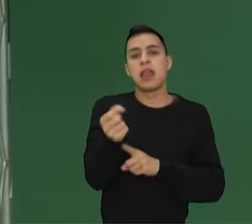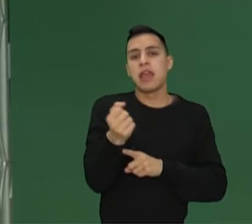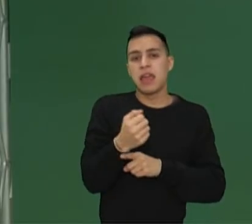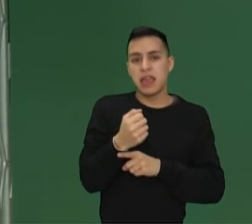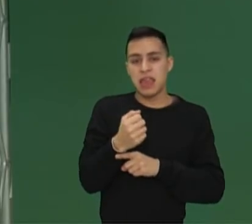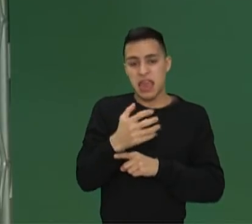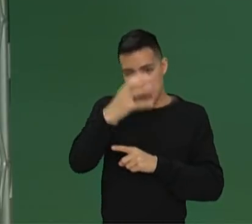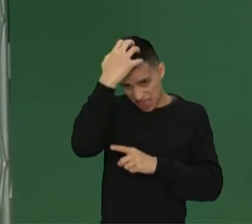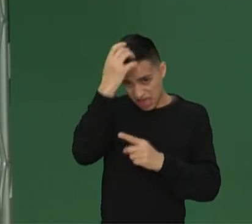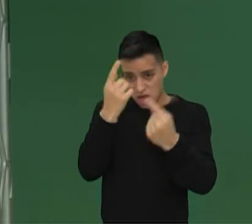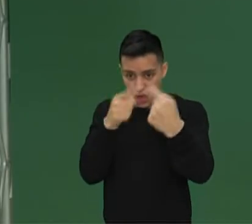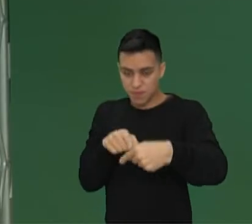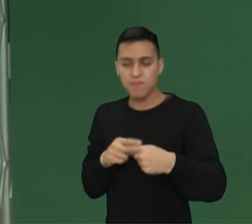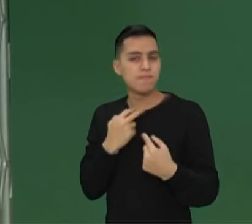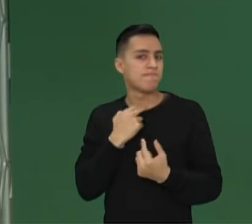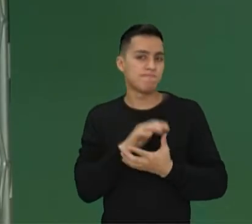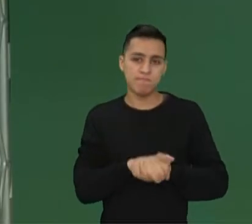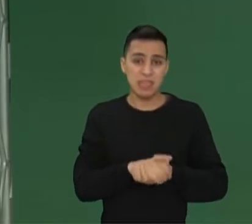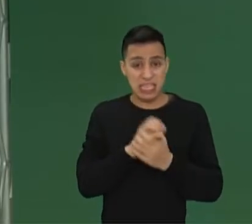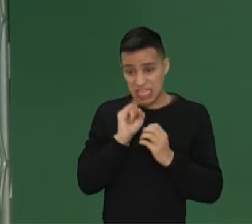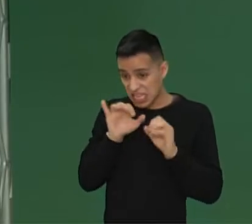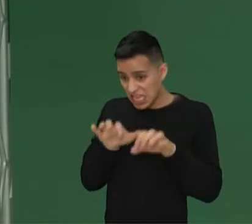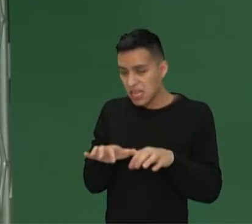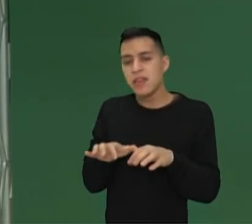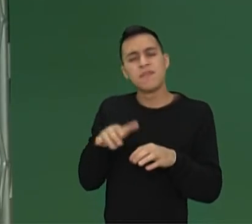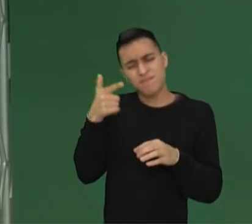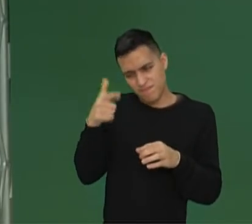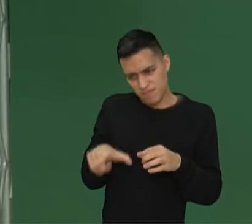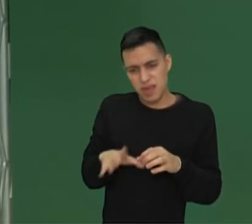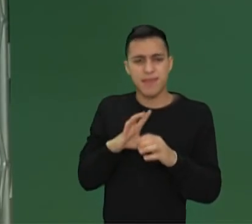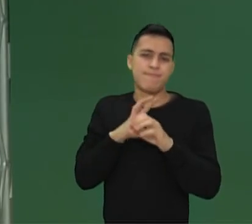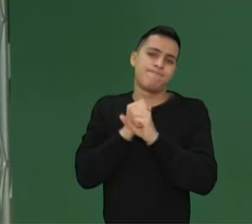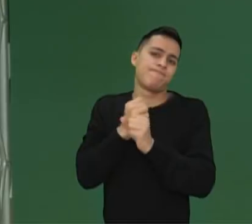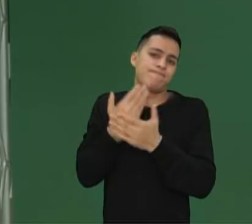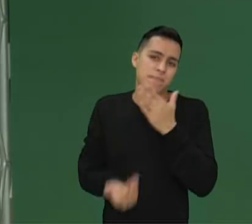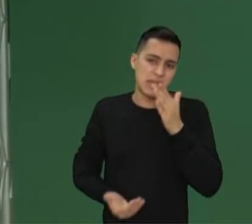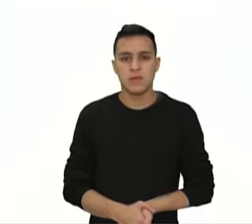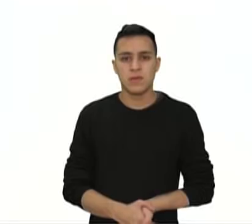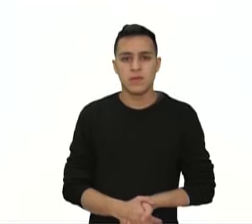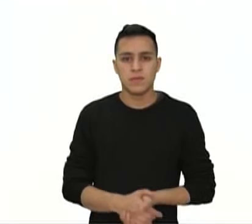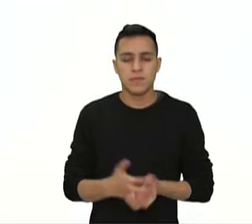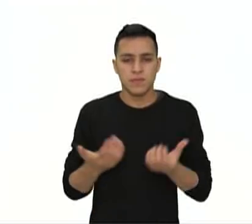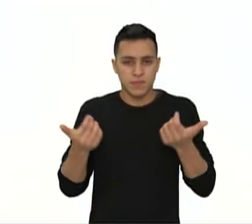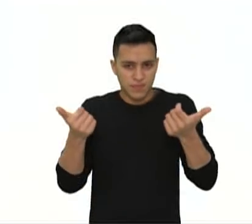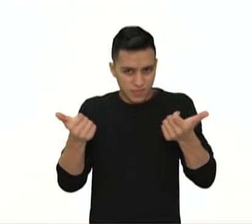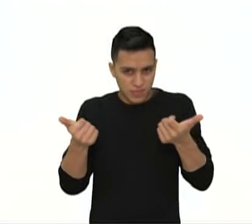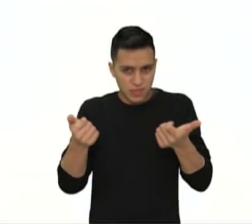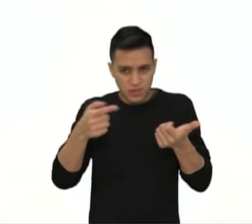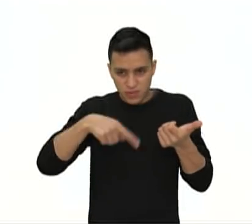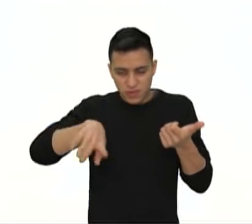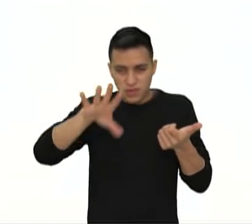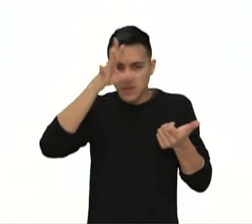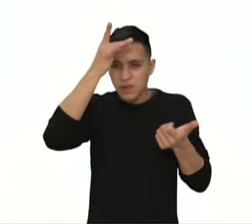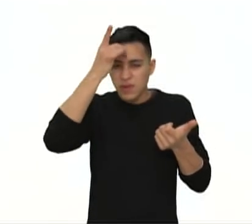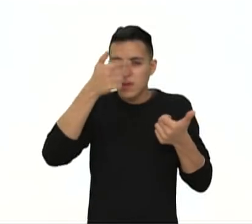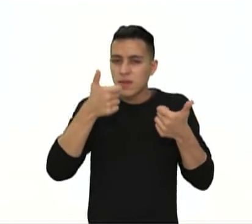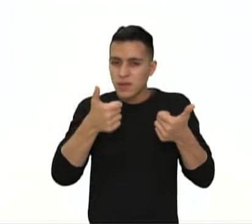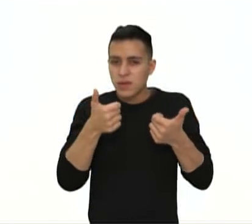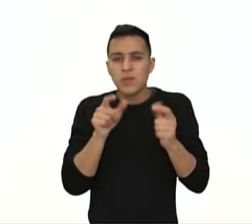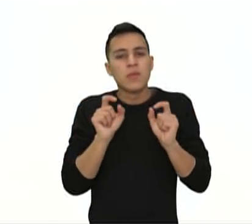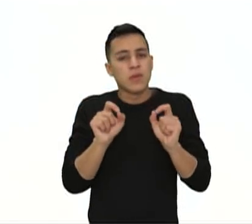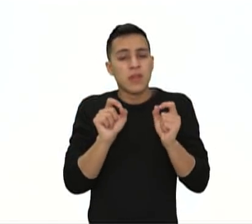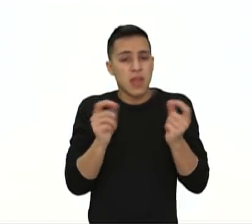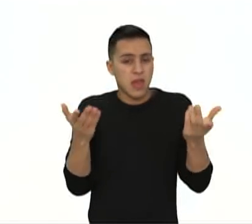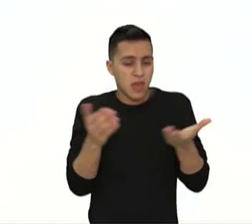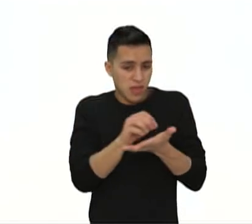não captura o rei, isso é uma das regras. Se fizer isso, mais uma jogada irregular. Né? Para ficar gravado na sua cabeça, a gente vai